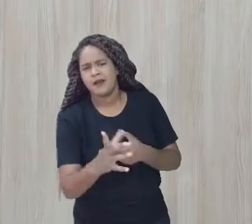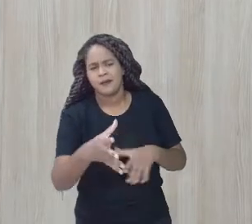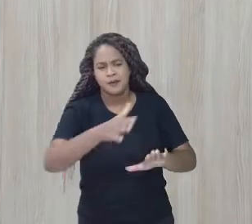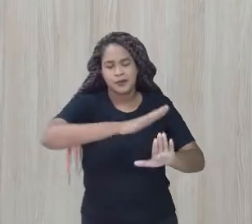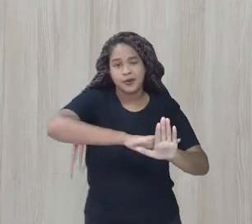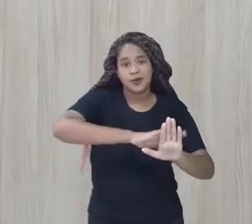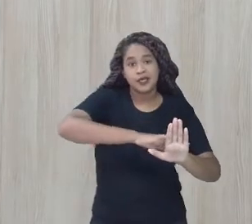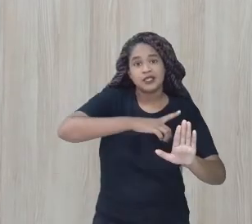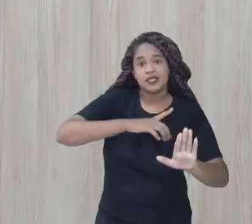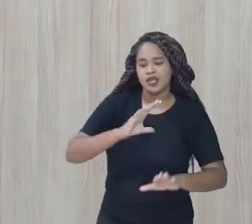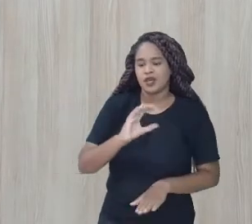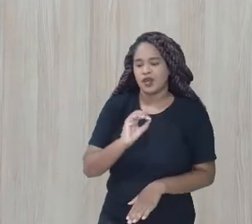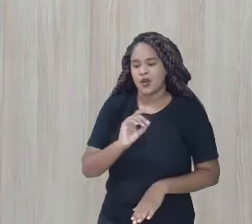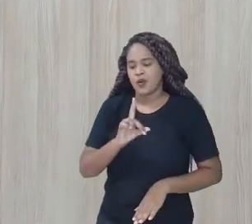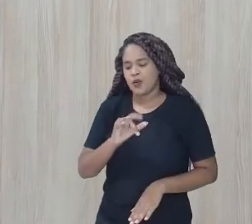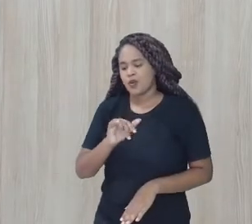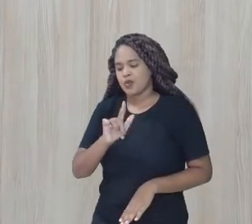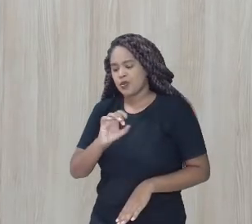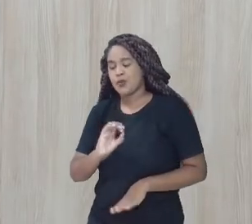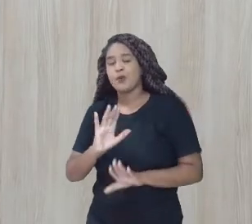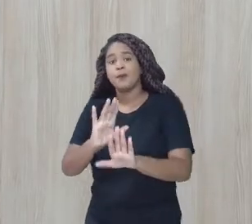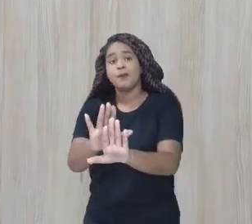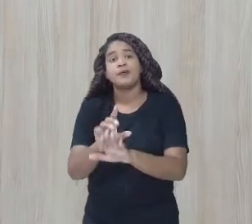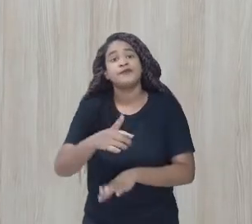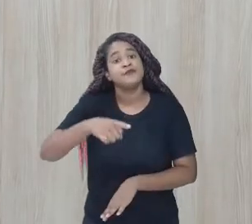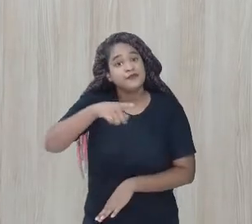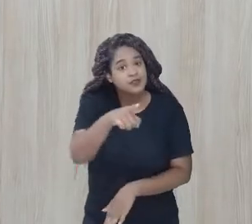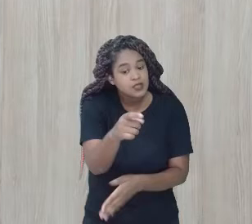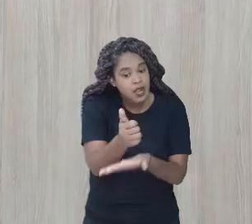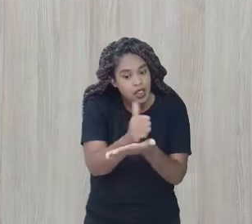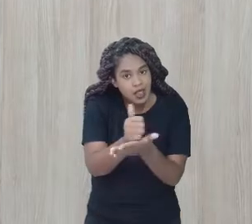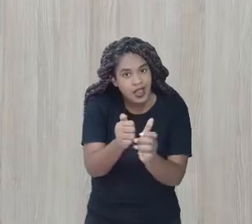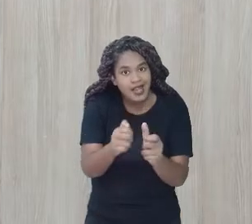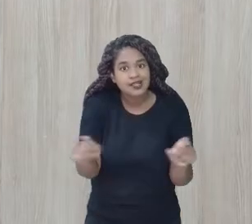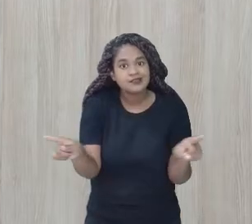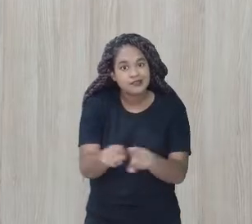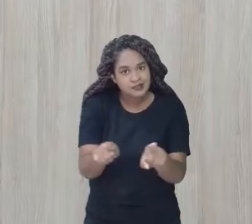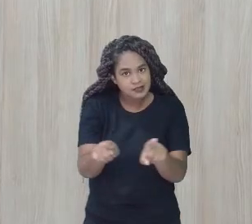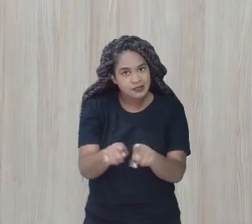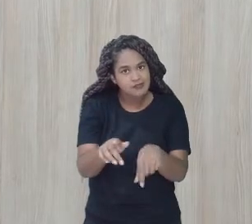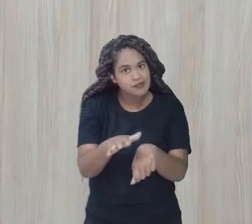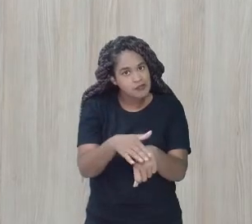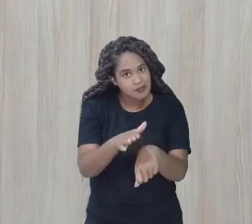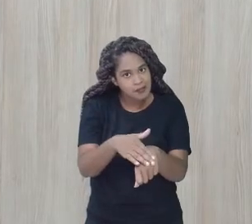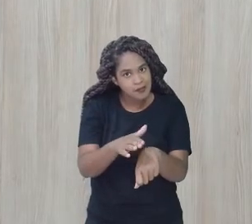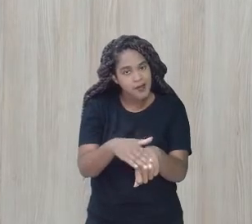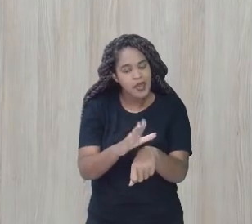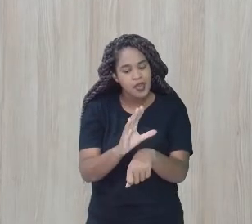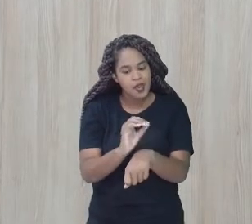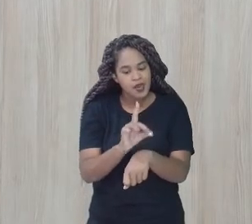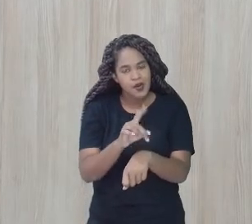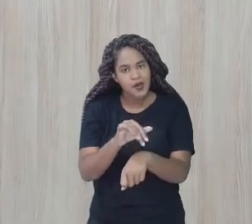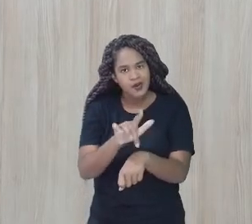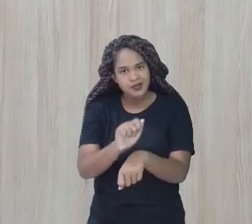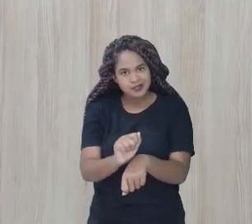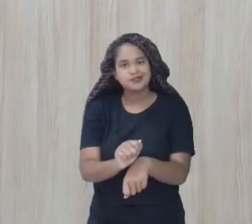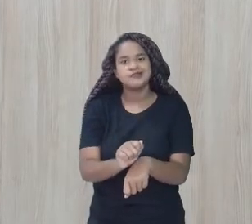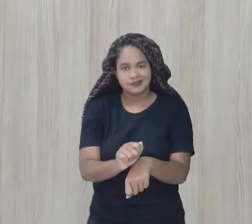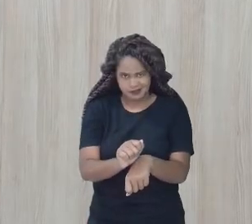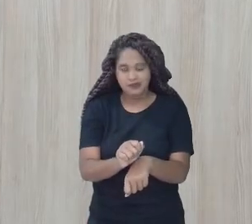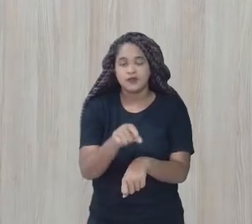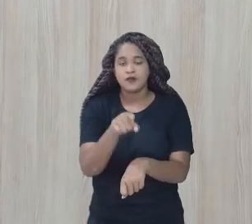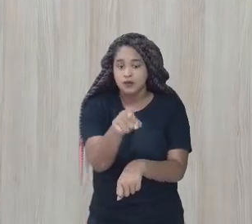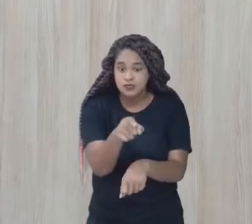por trás. Mas você, enquanto jogador, está fazendo naquele momento ali a execução de um código. Você está